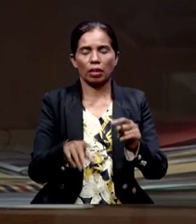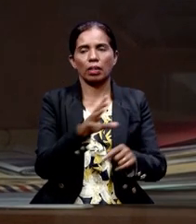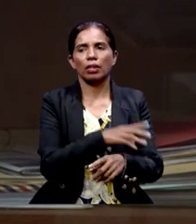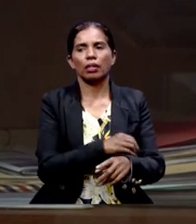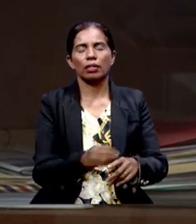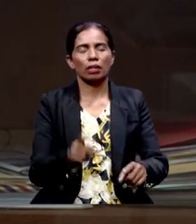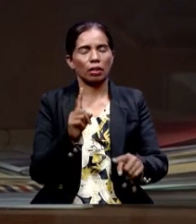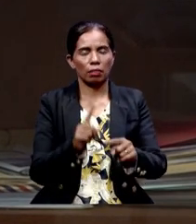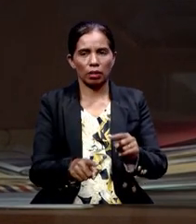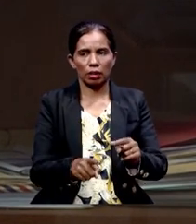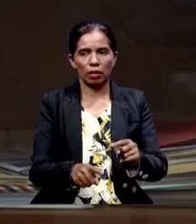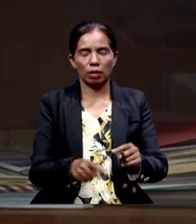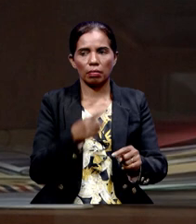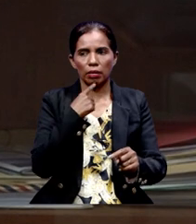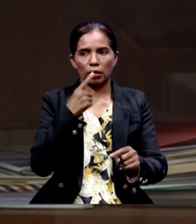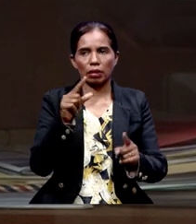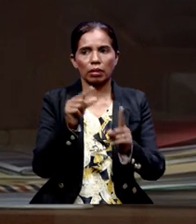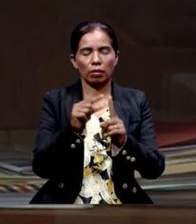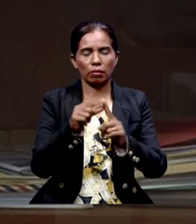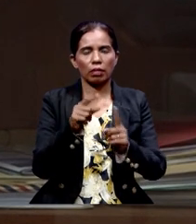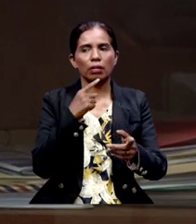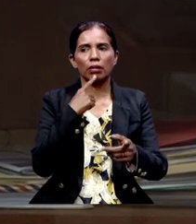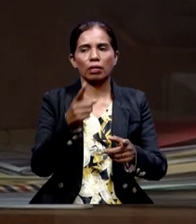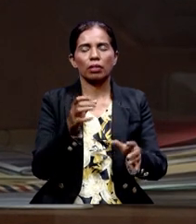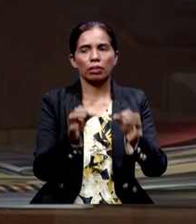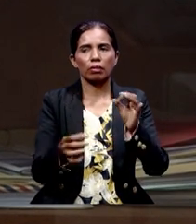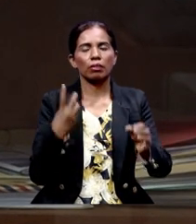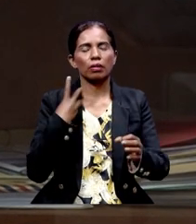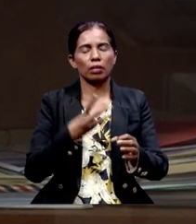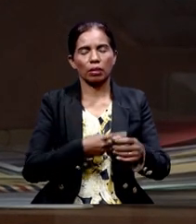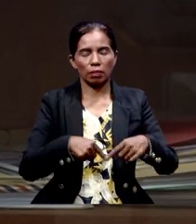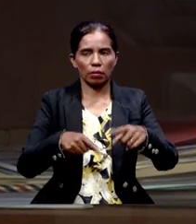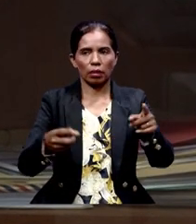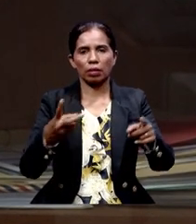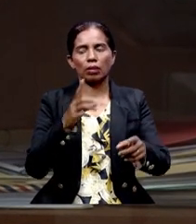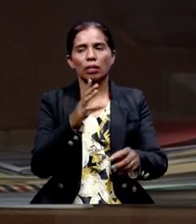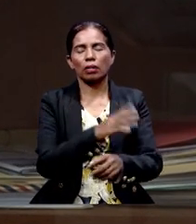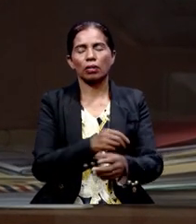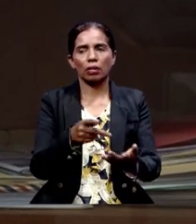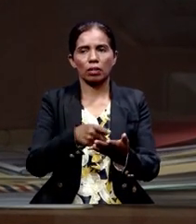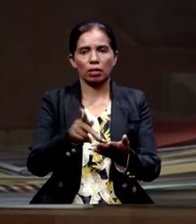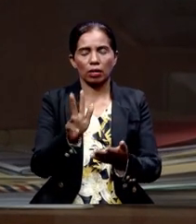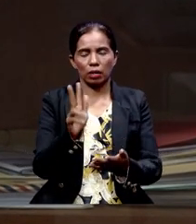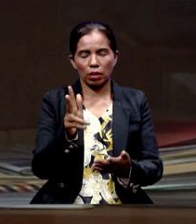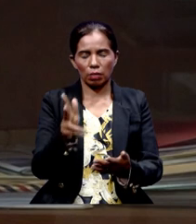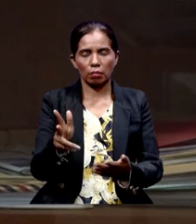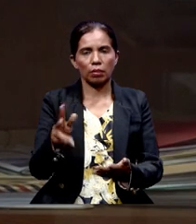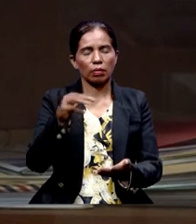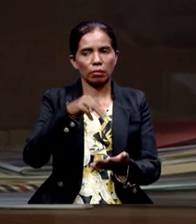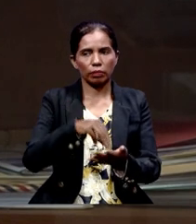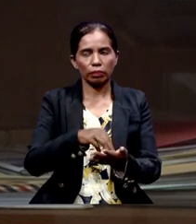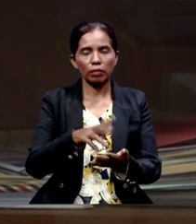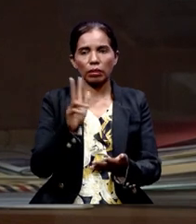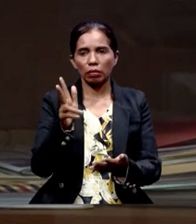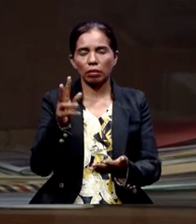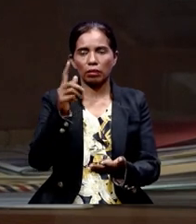se labele karik labele dihan dia fon labele de. Mabe karik kita toman terrenu, ne se kona penalidad de $30,000 americano. Kata kri un tolu